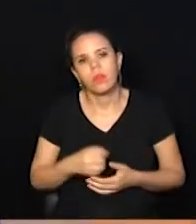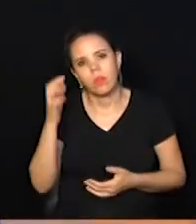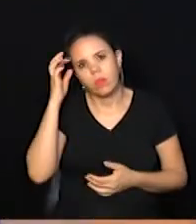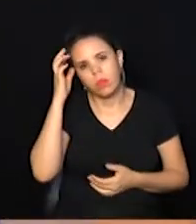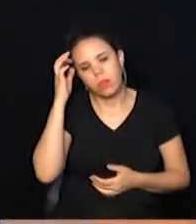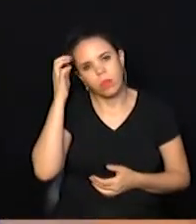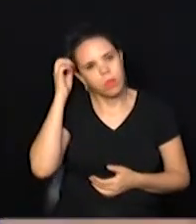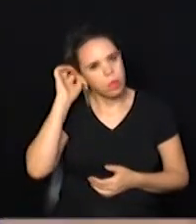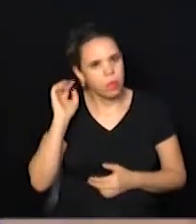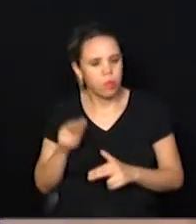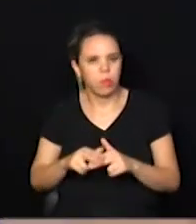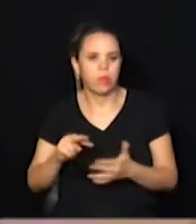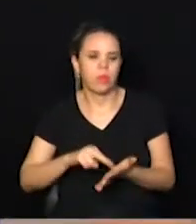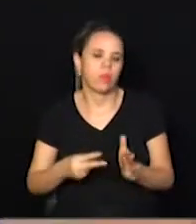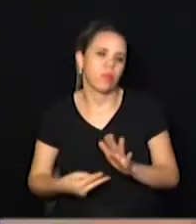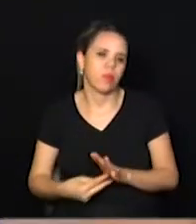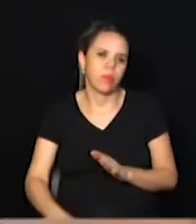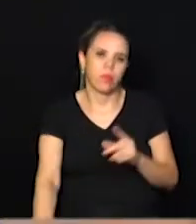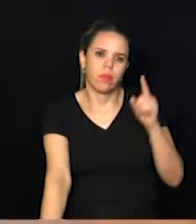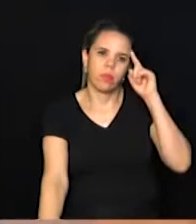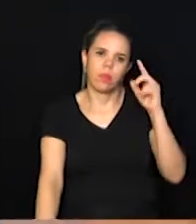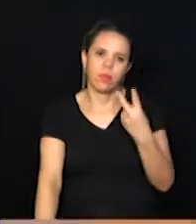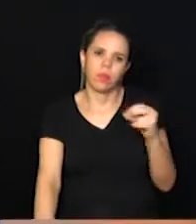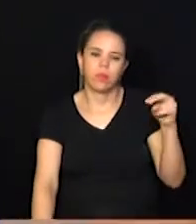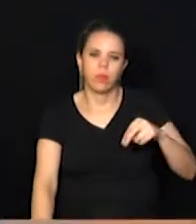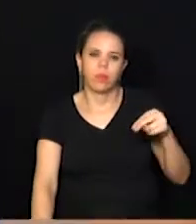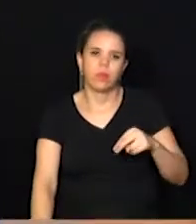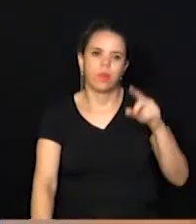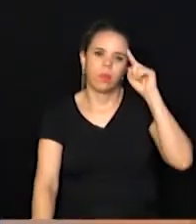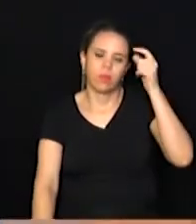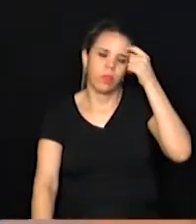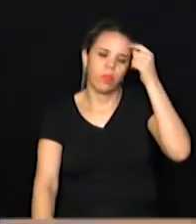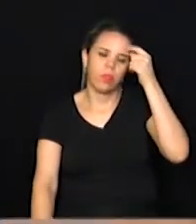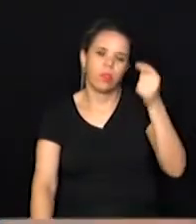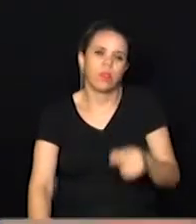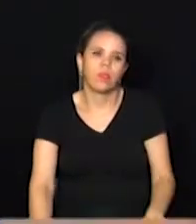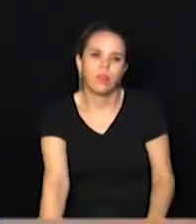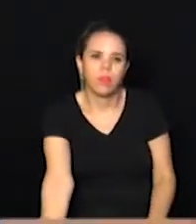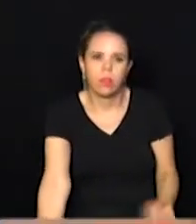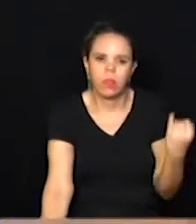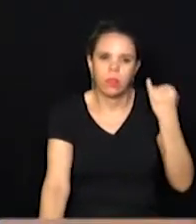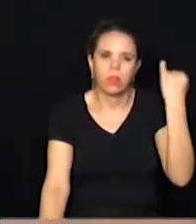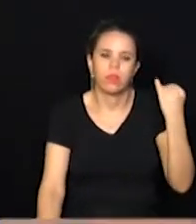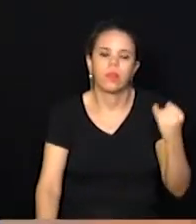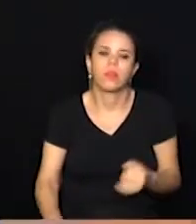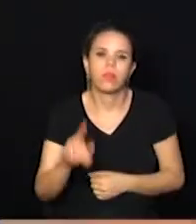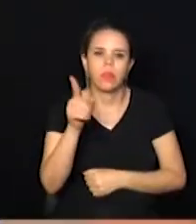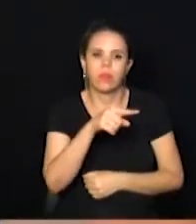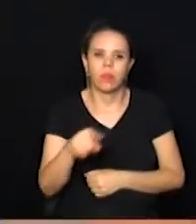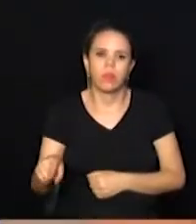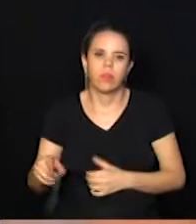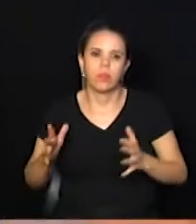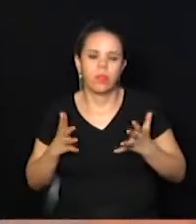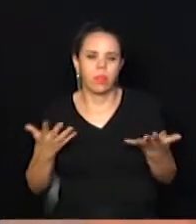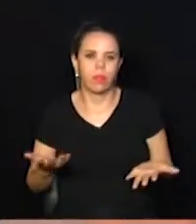em torno do significado do 20 de novembro, do Dia da Consciência Negra, da importância do feriado,